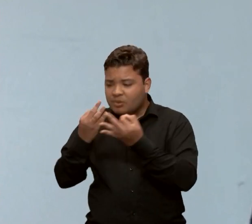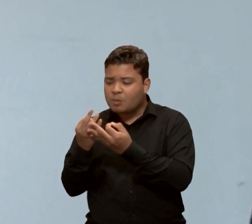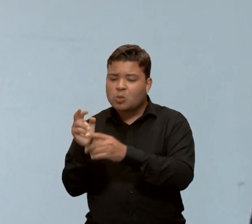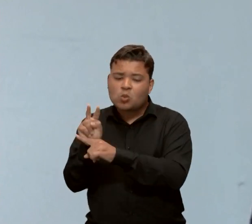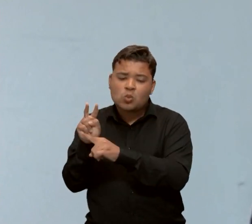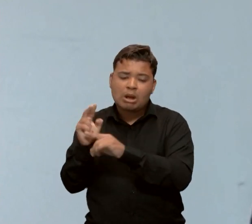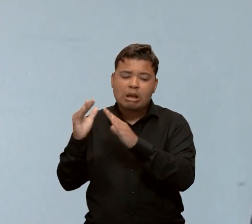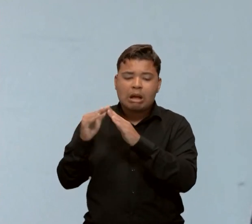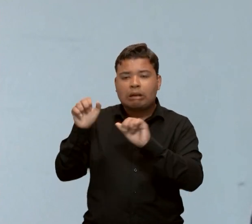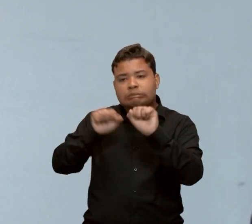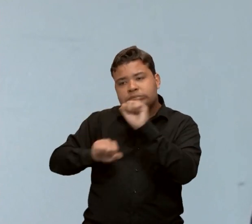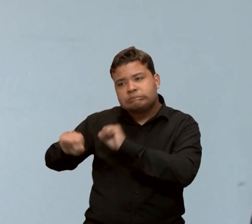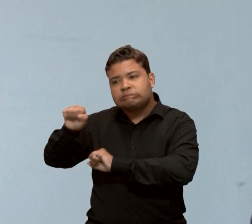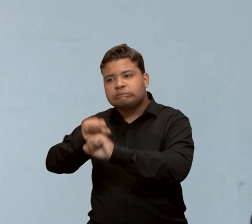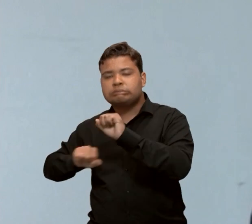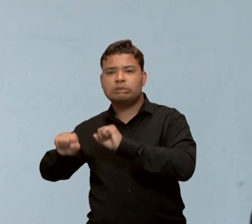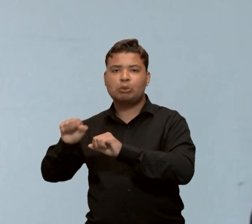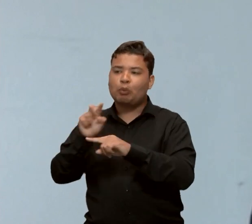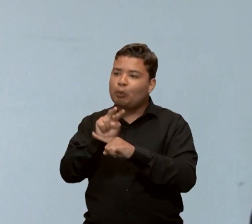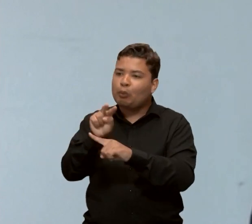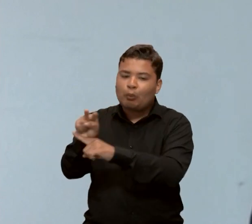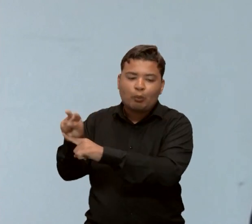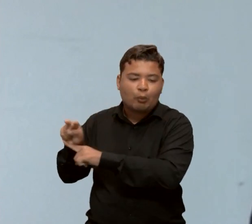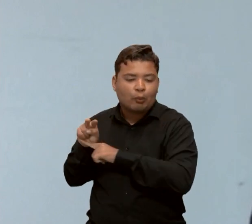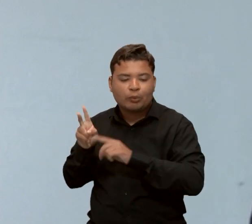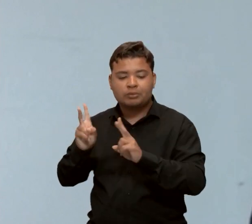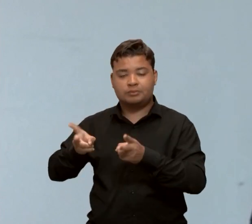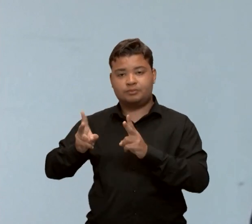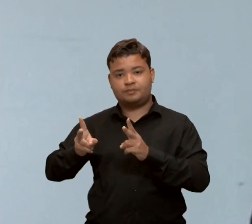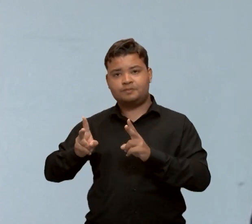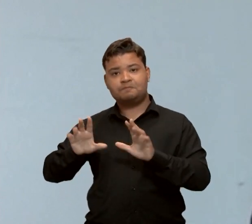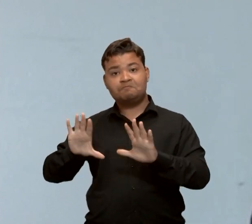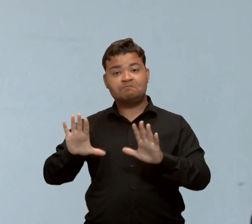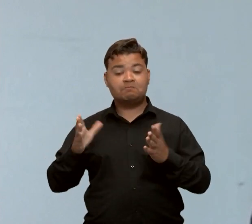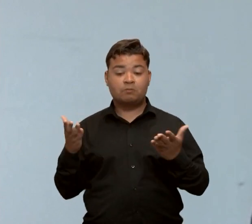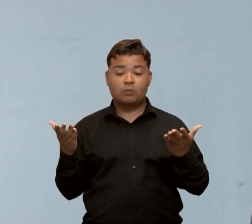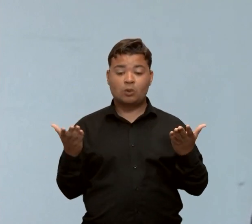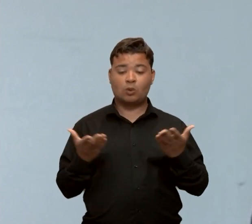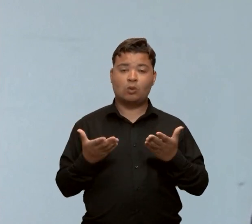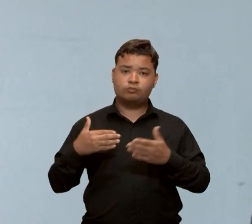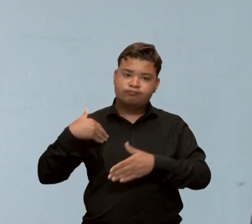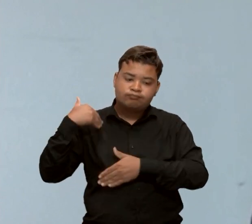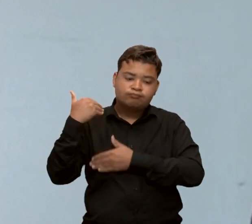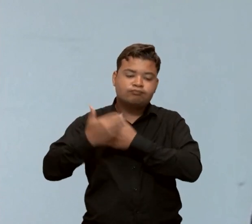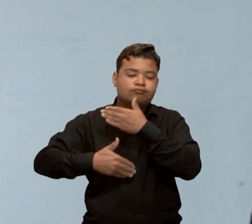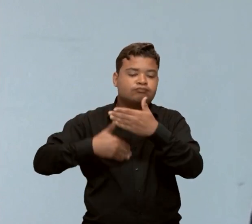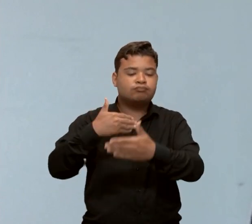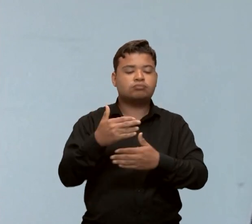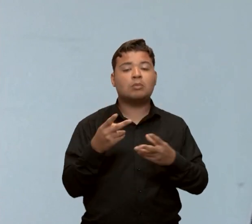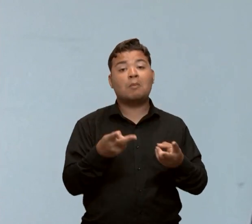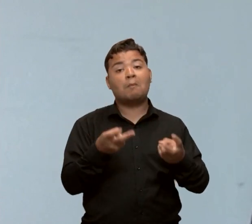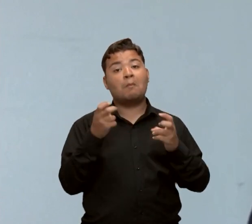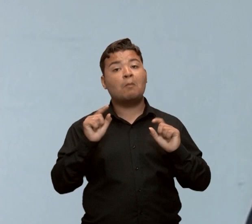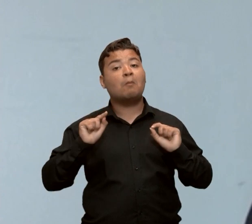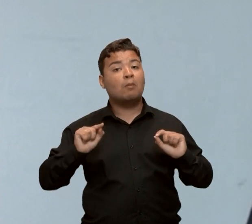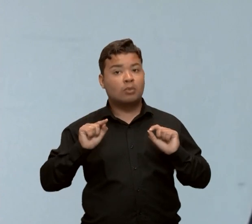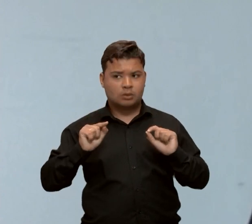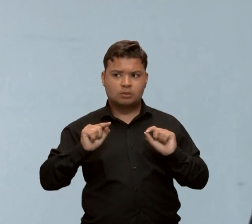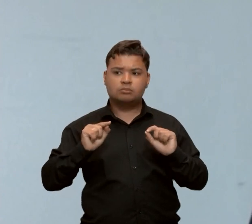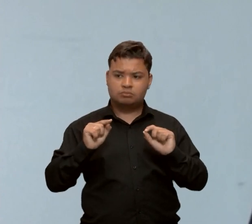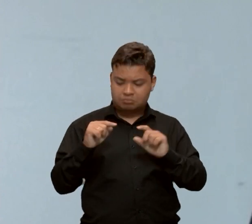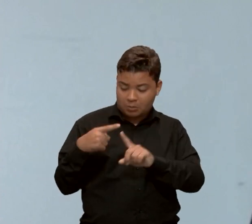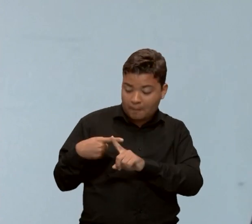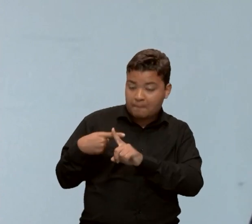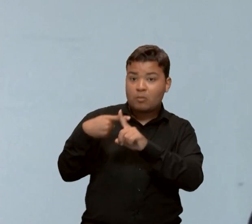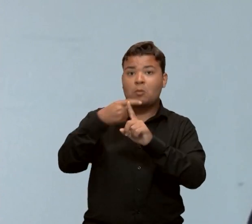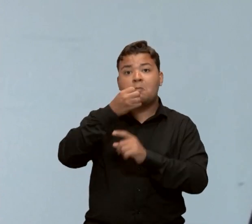lar, né? De ser cuidadora. E a gente tem percebido que, no longo desses anos, de forma positiva,